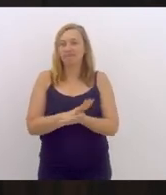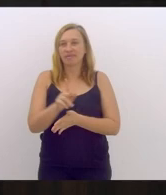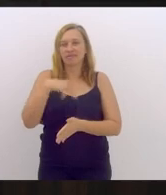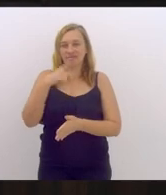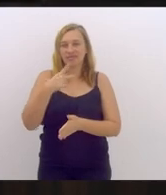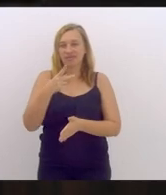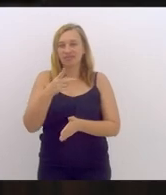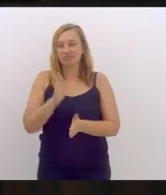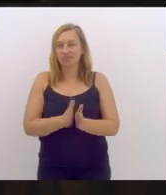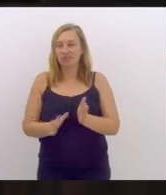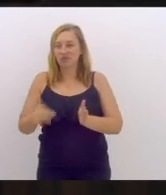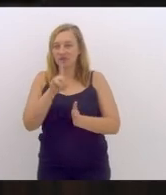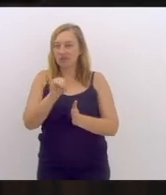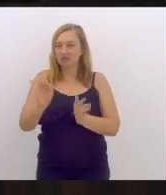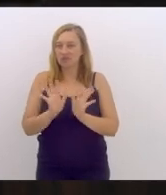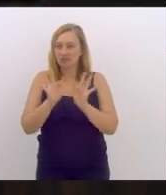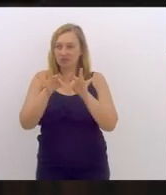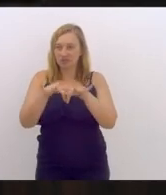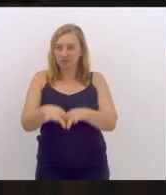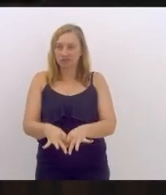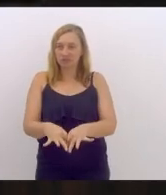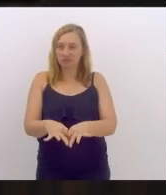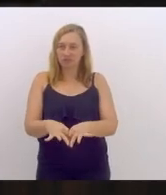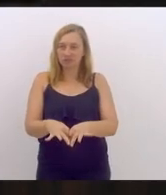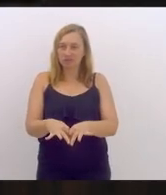a venda a tratar nós do dia